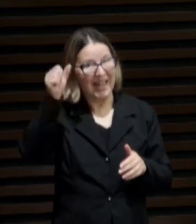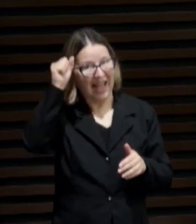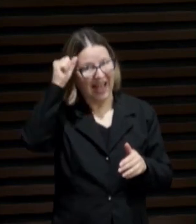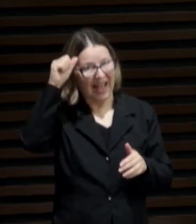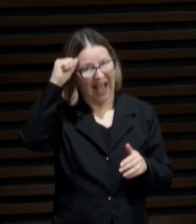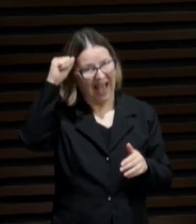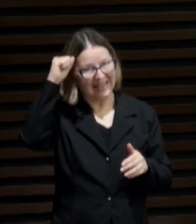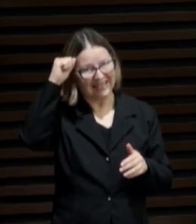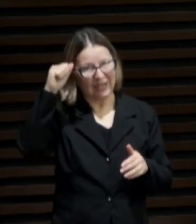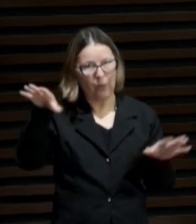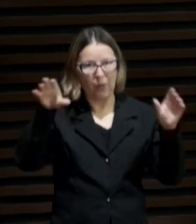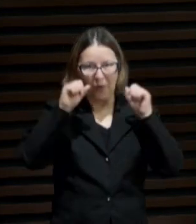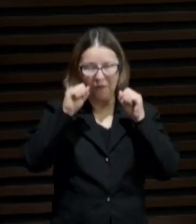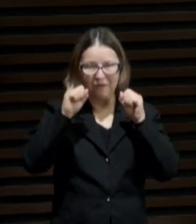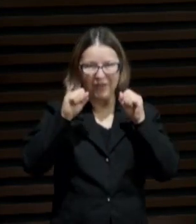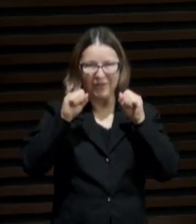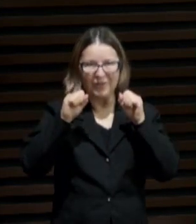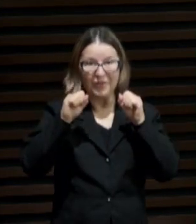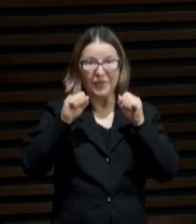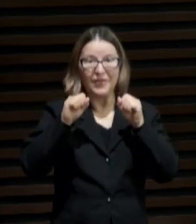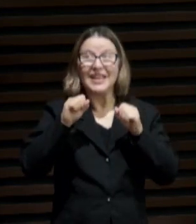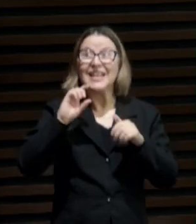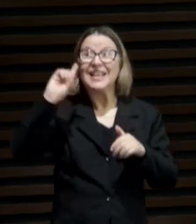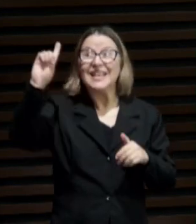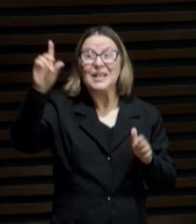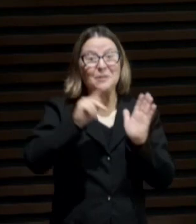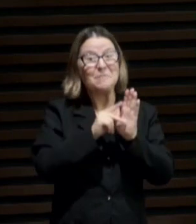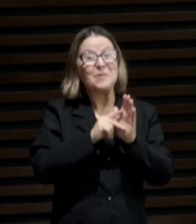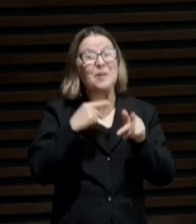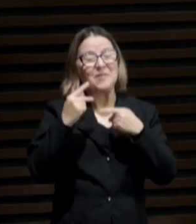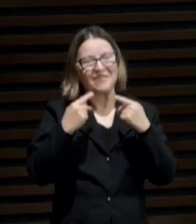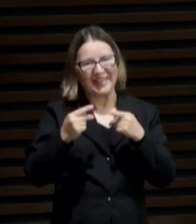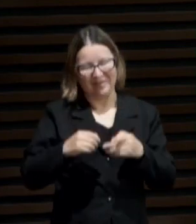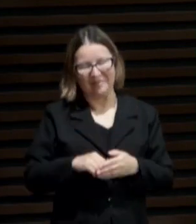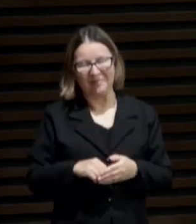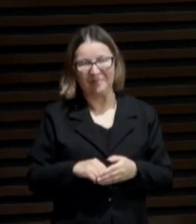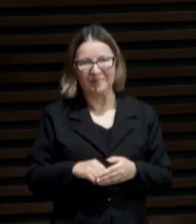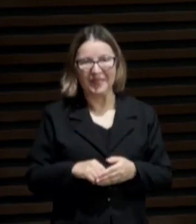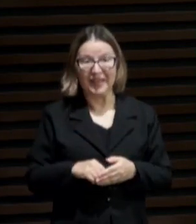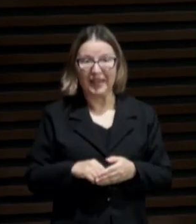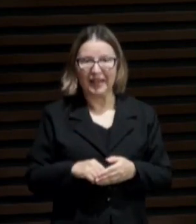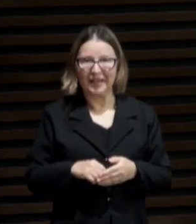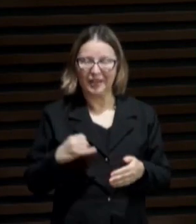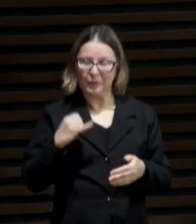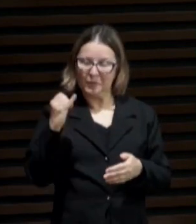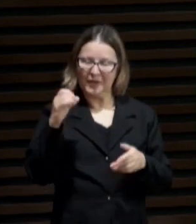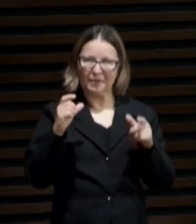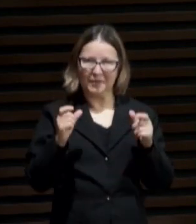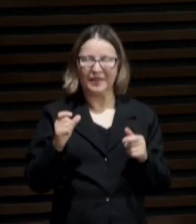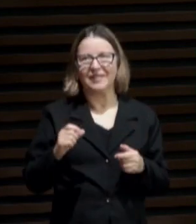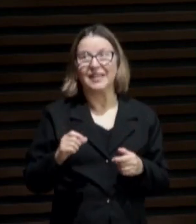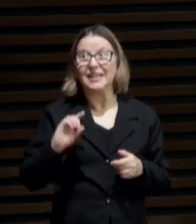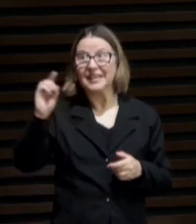próprio Criador. Aqui começamos a entender a importância das palavras. Deus revela-se a si mesmo,